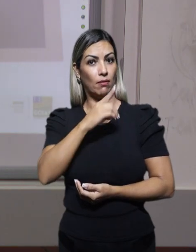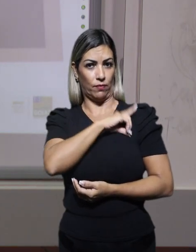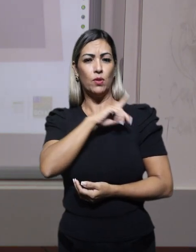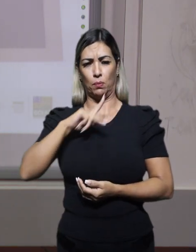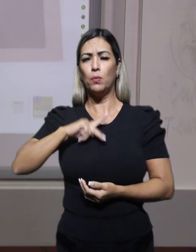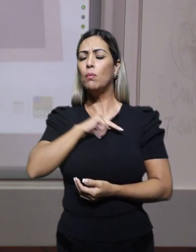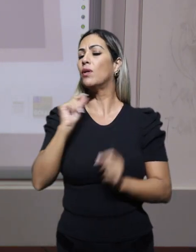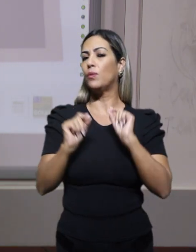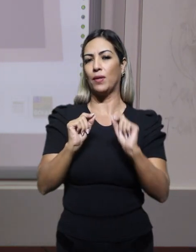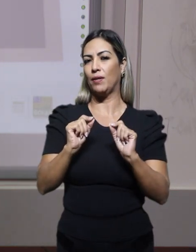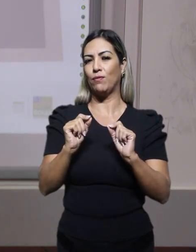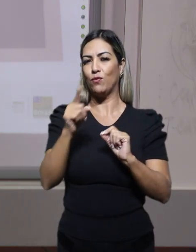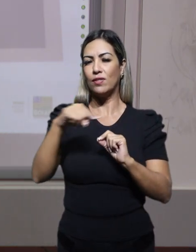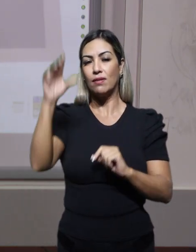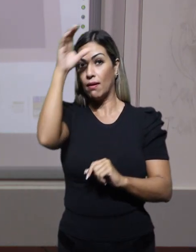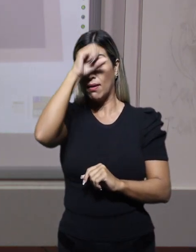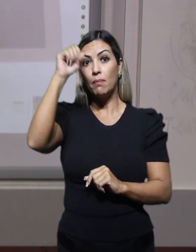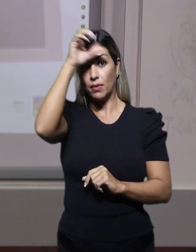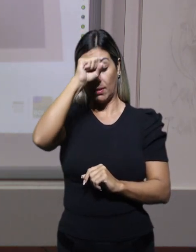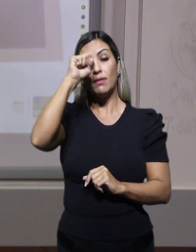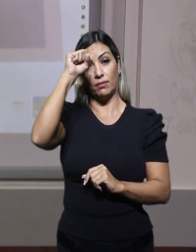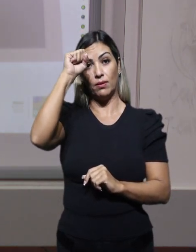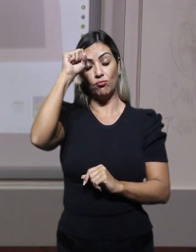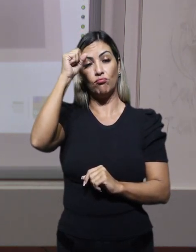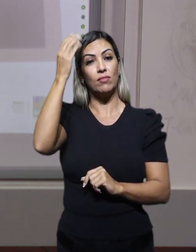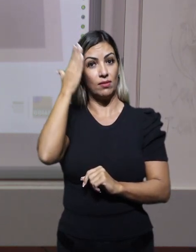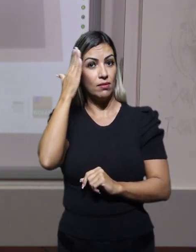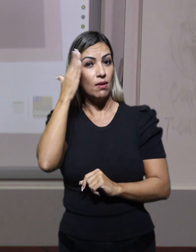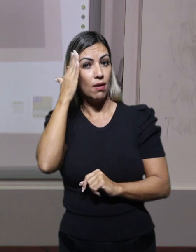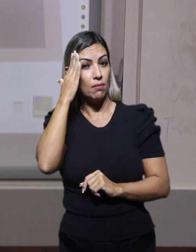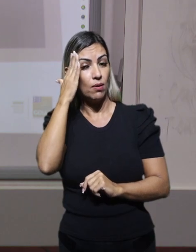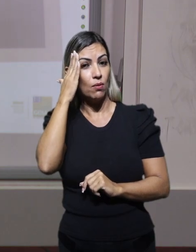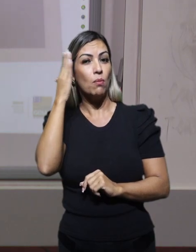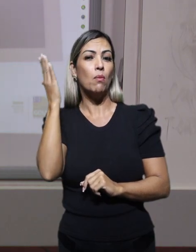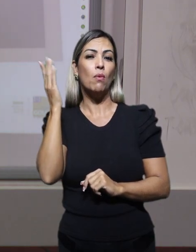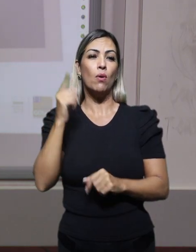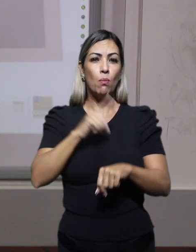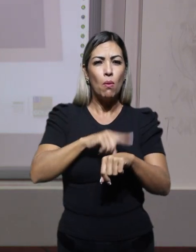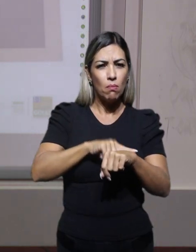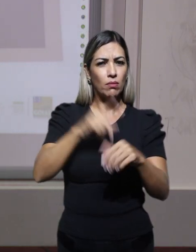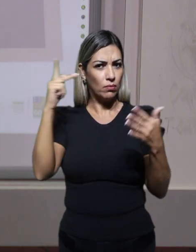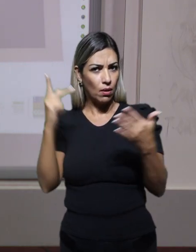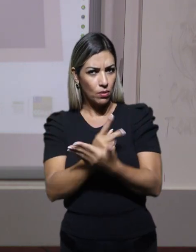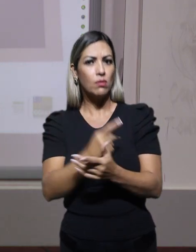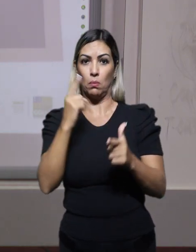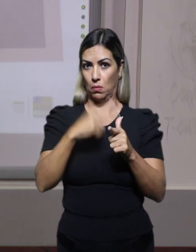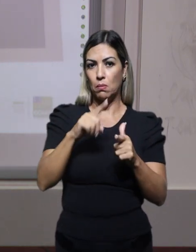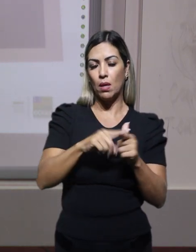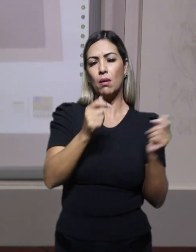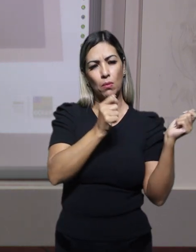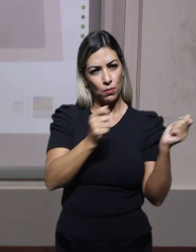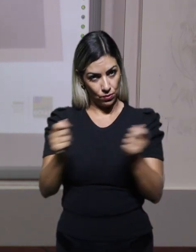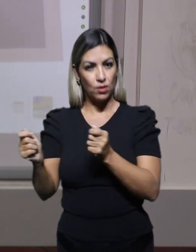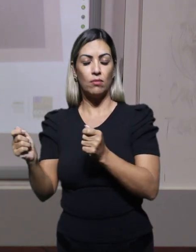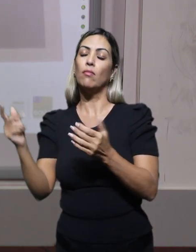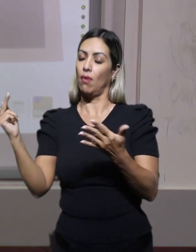vocês saiam dessa aula preparados e preparadas para lidar com essas situações cotidianas que